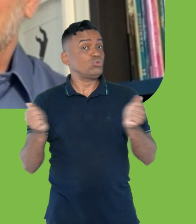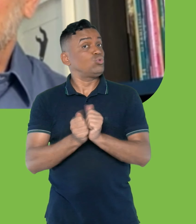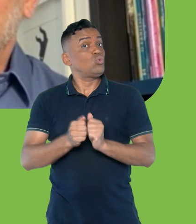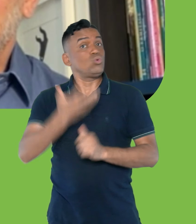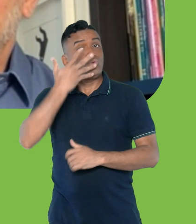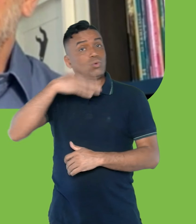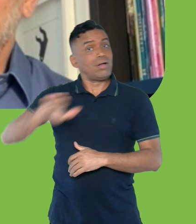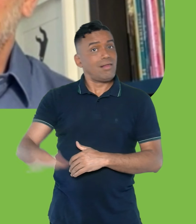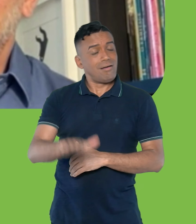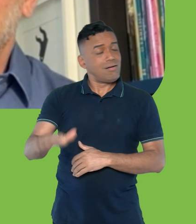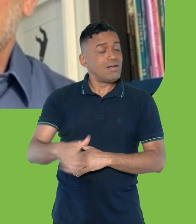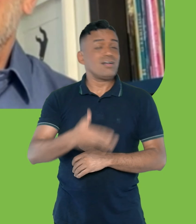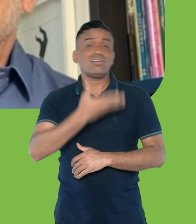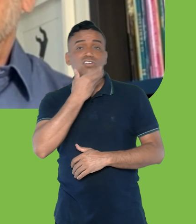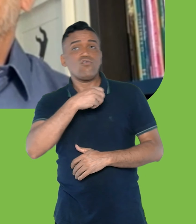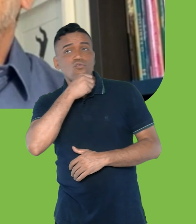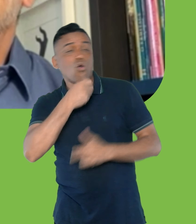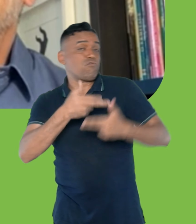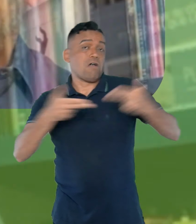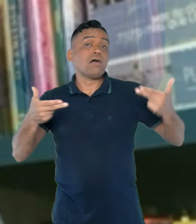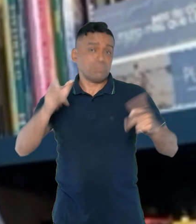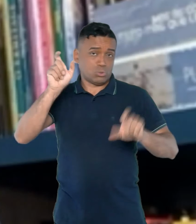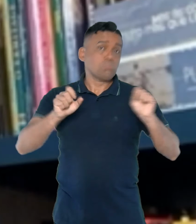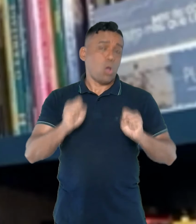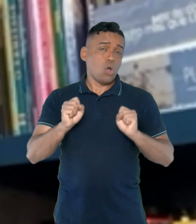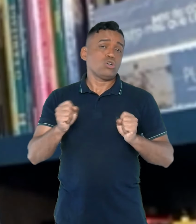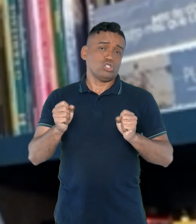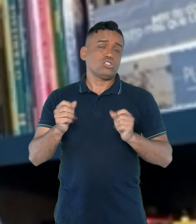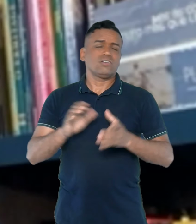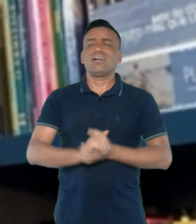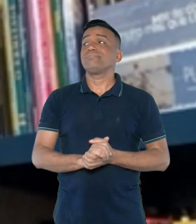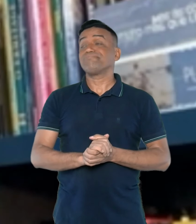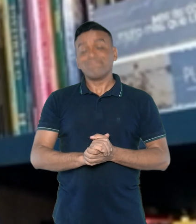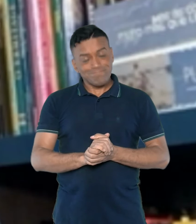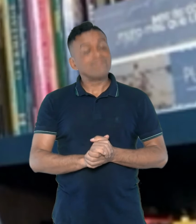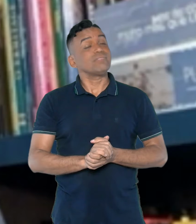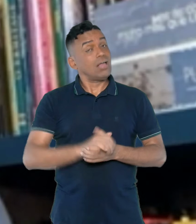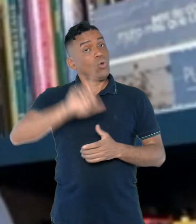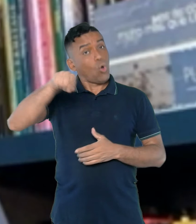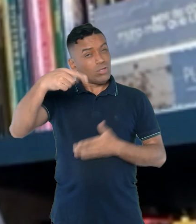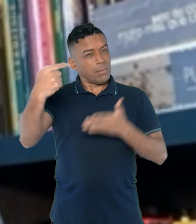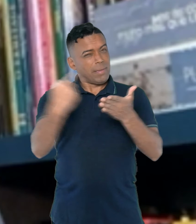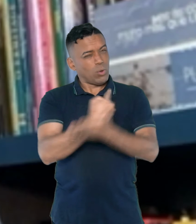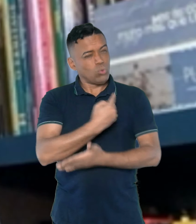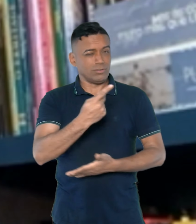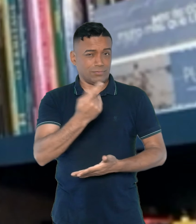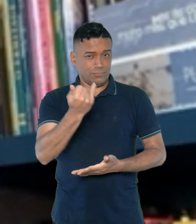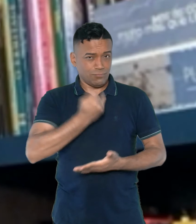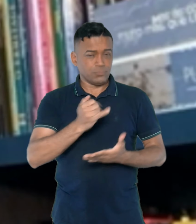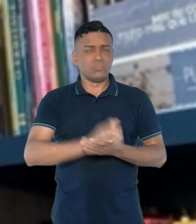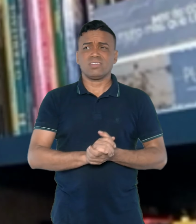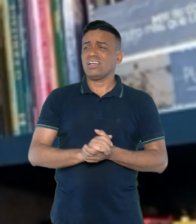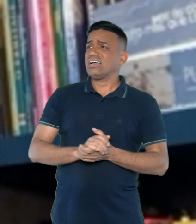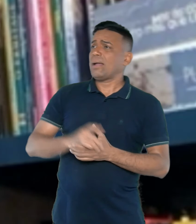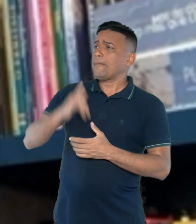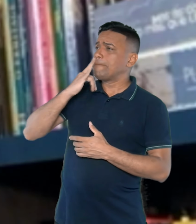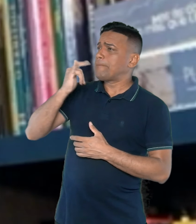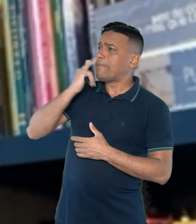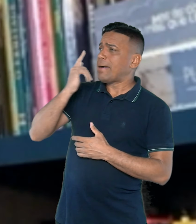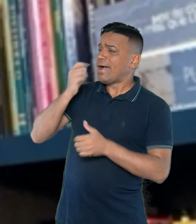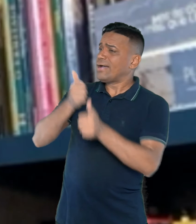criança, né? Uhum. Mas aí vem aquela outra pergunta que já me fizeram. Mas você começou trazendo a história com o pai, é o pai que